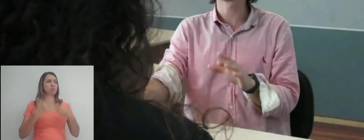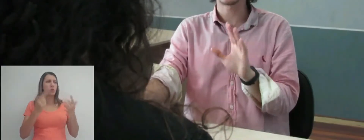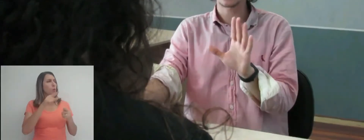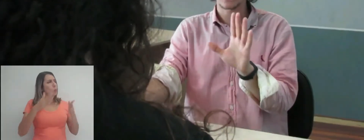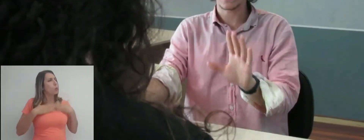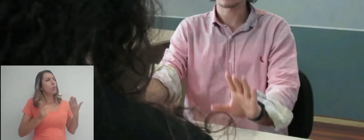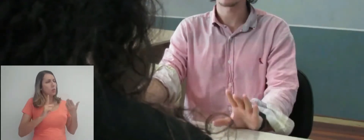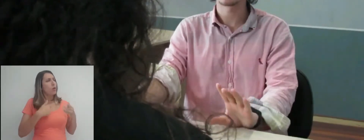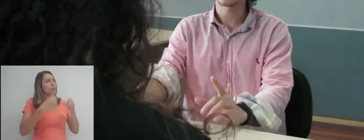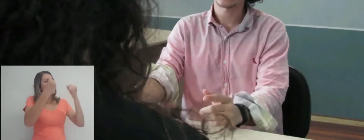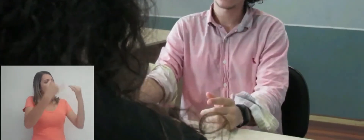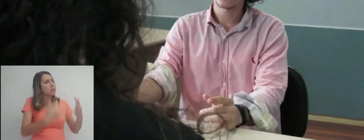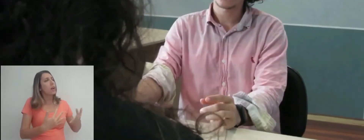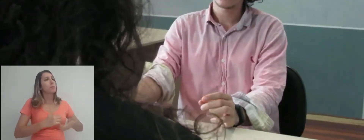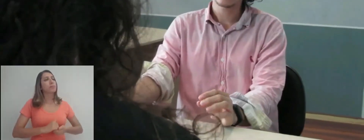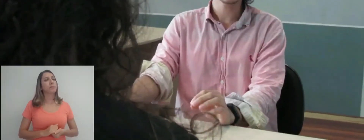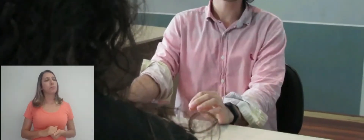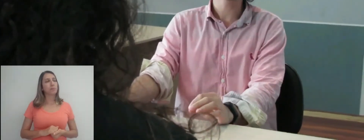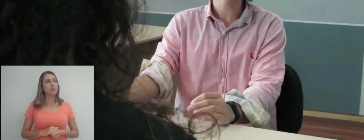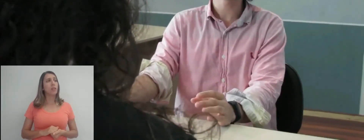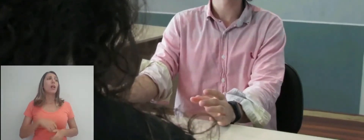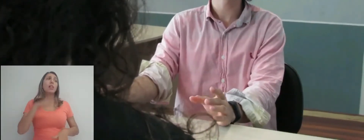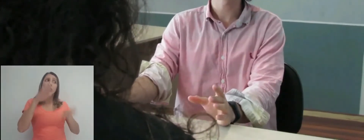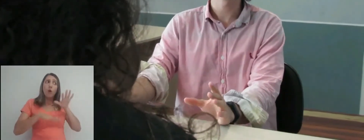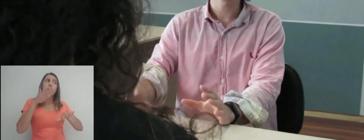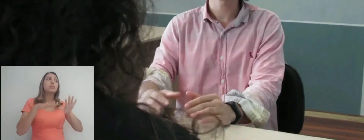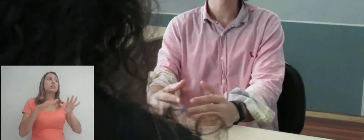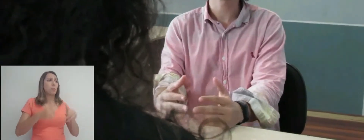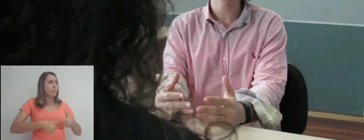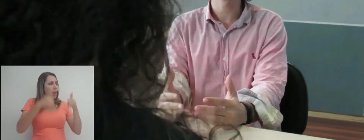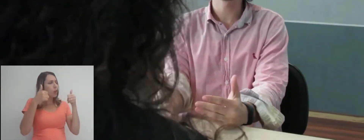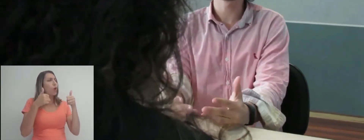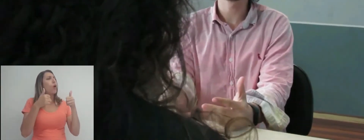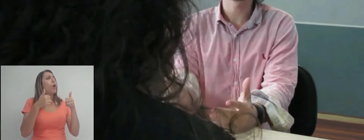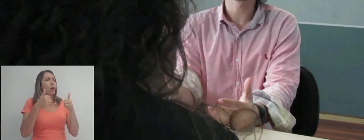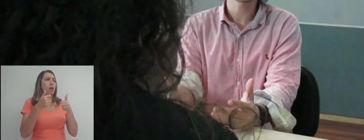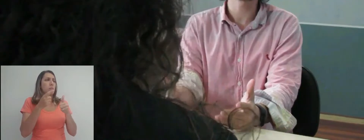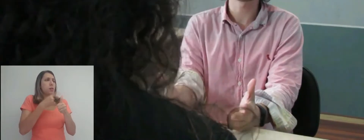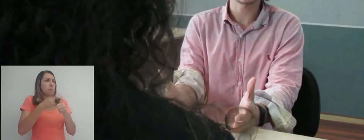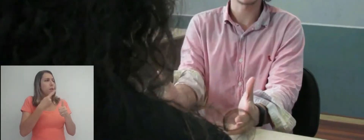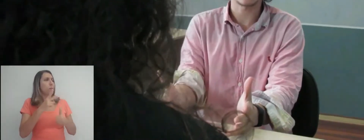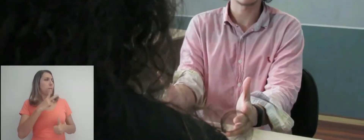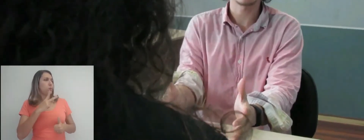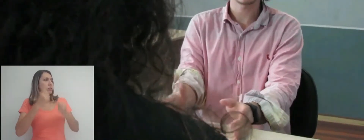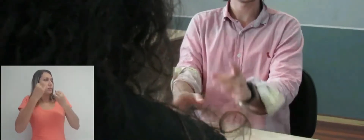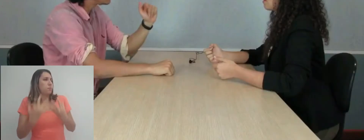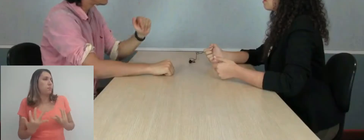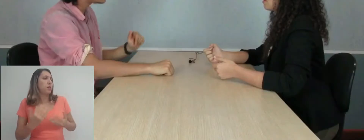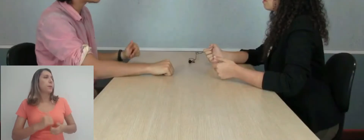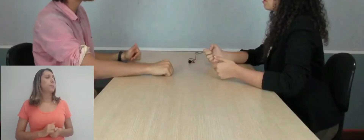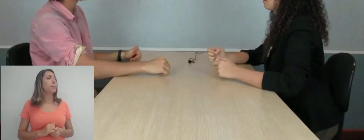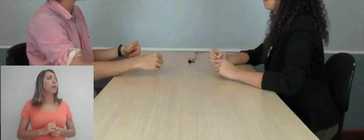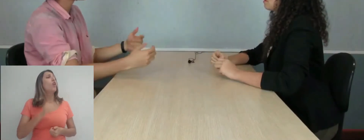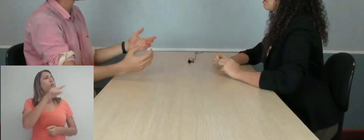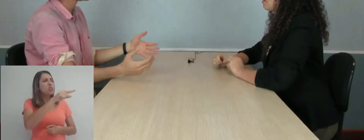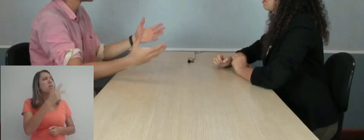se espante, que eu posso explicar. Mas talvez fosse melhor começarmos por um caso particular.